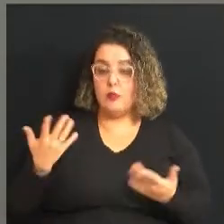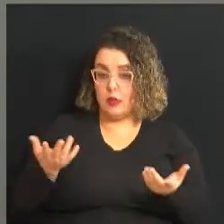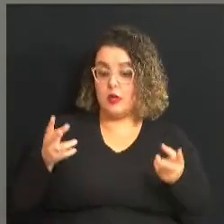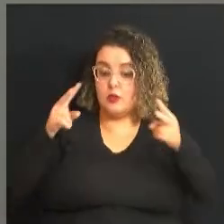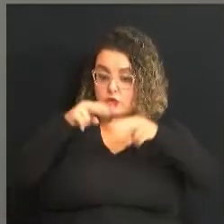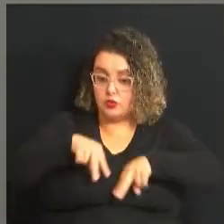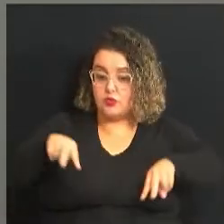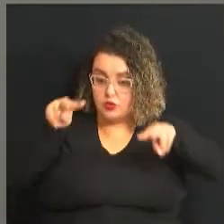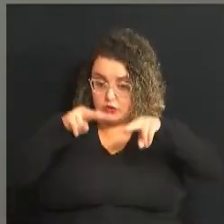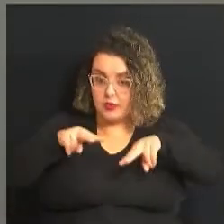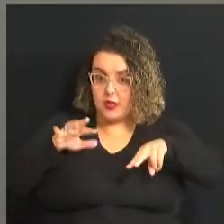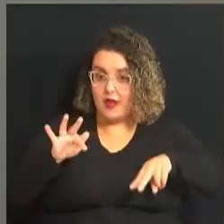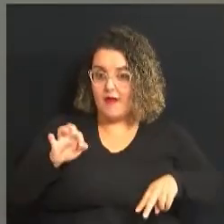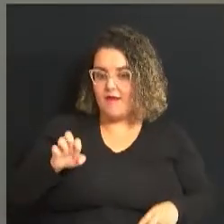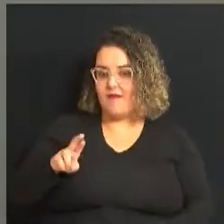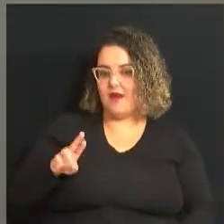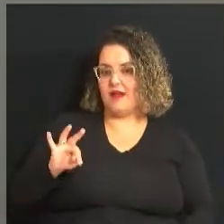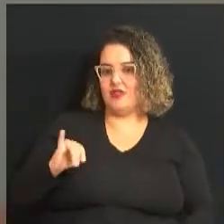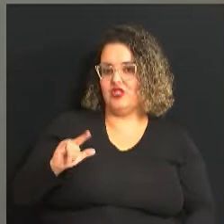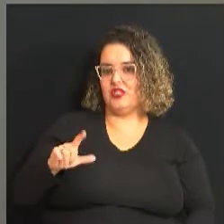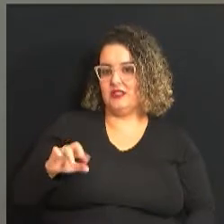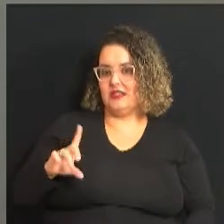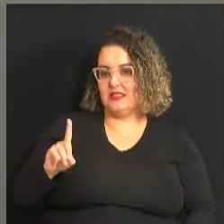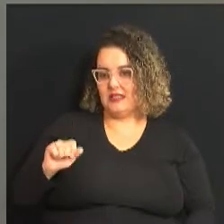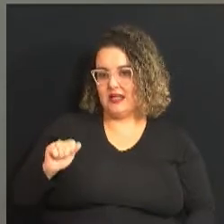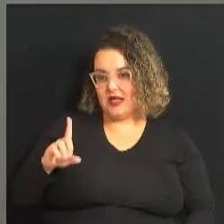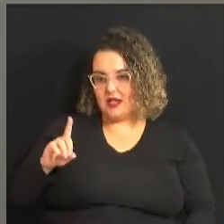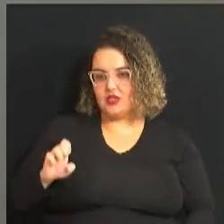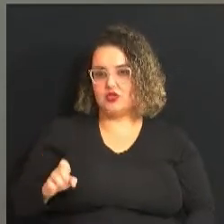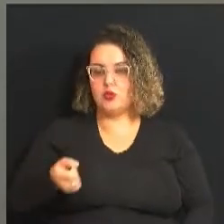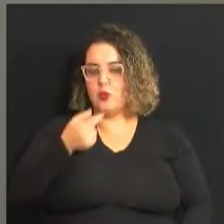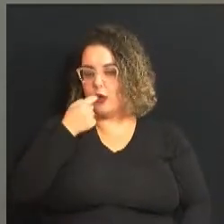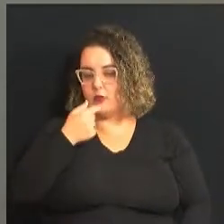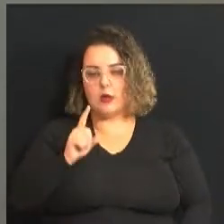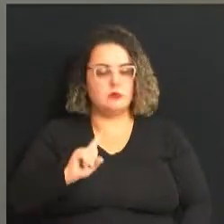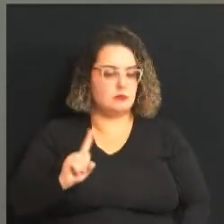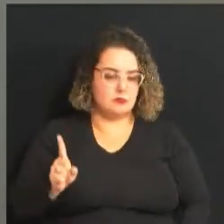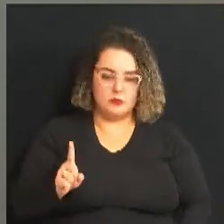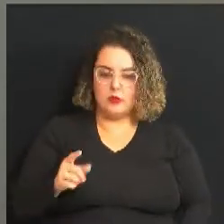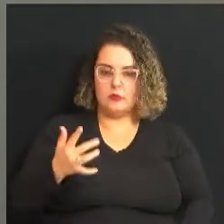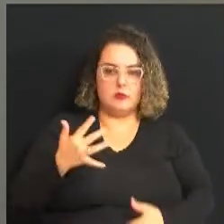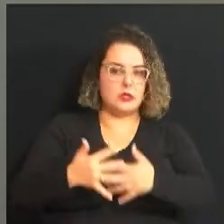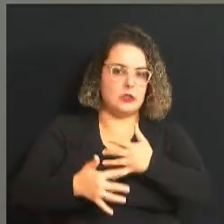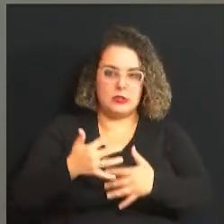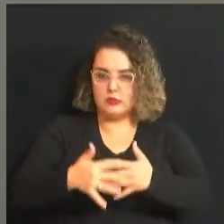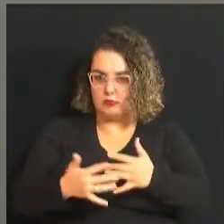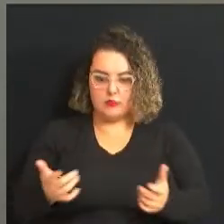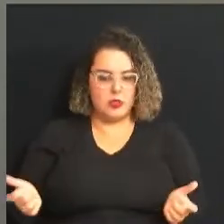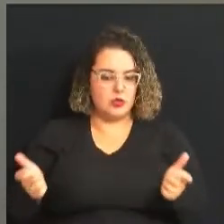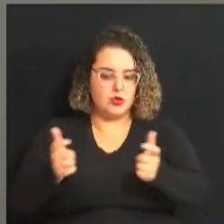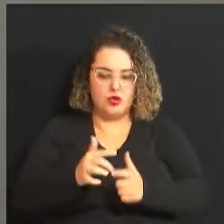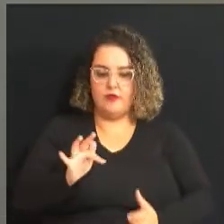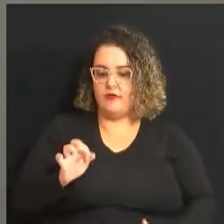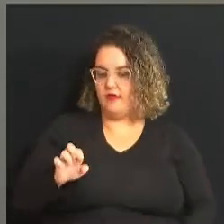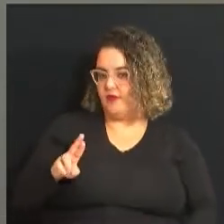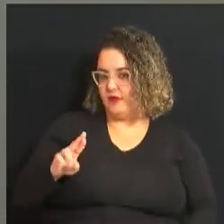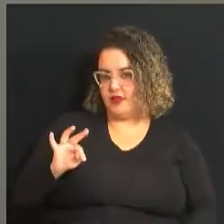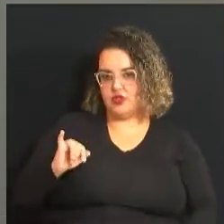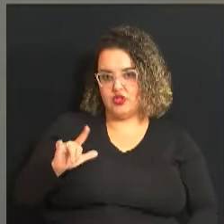de fertilidade, o anticoncepcional ele não vai interferir em questão de diminuir a fertilidade da mulher.